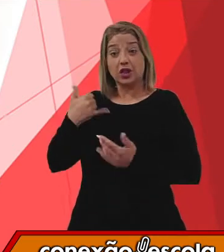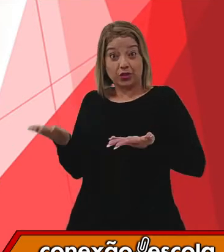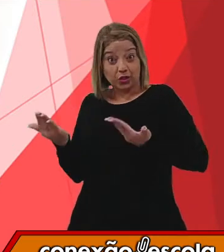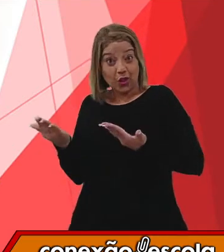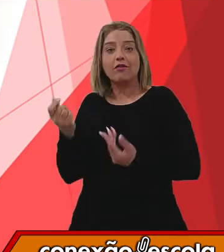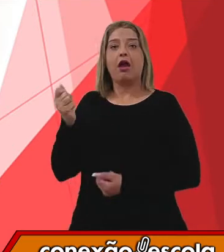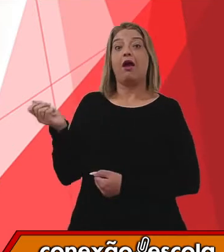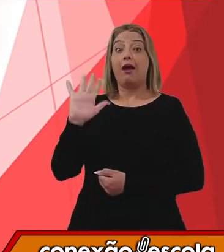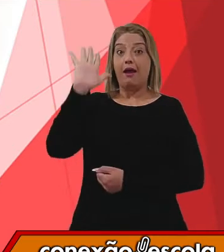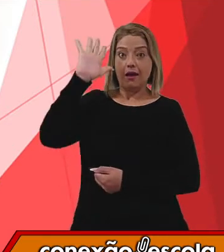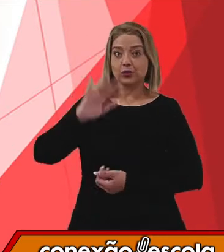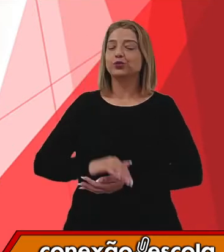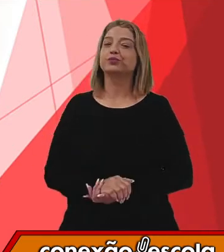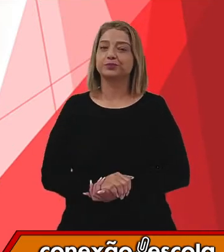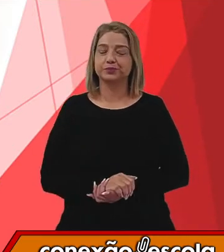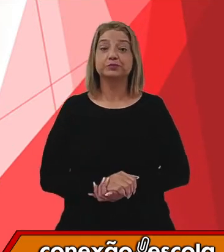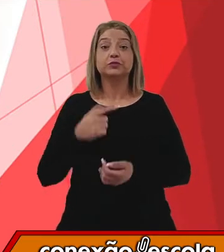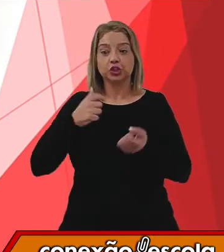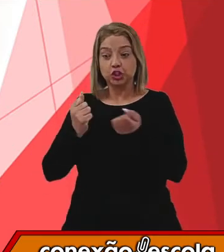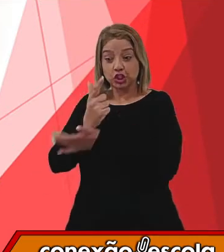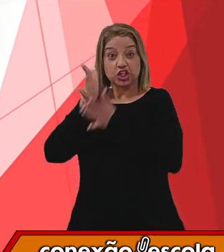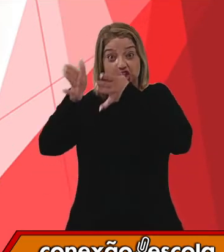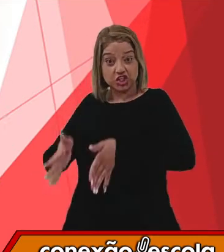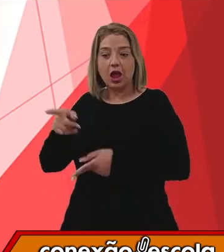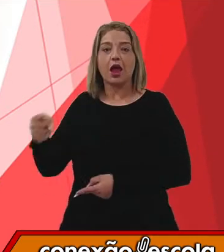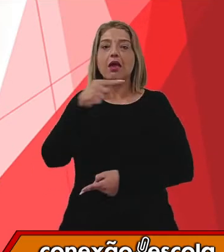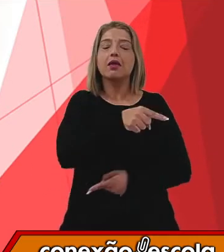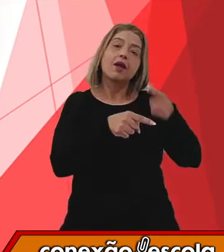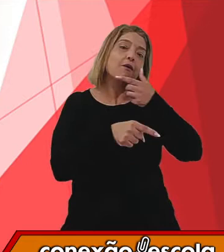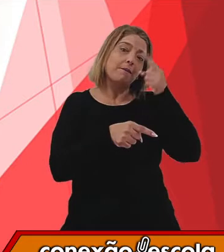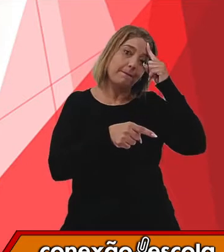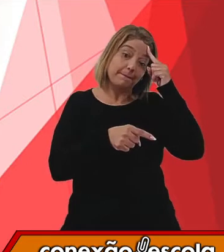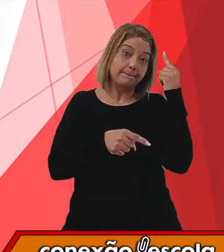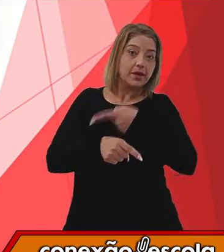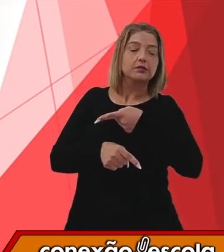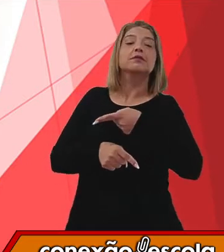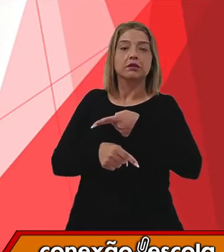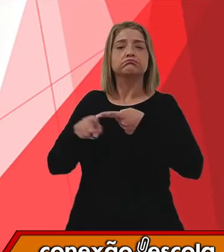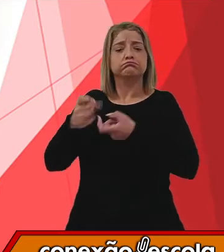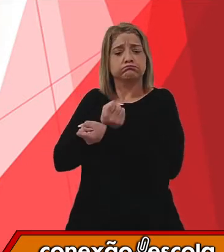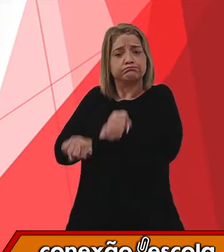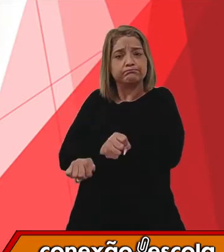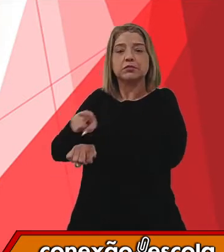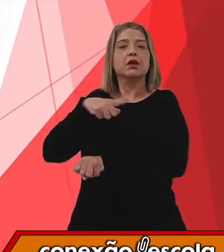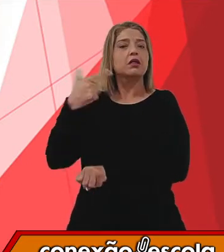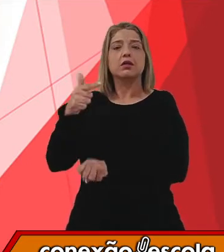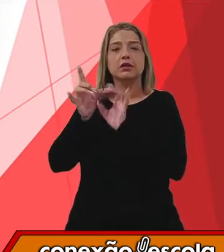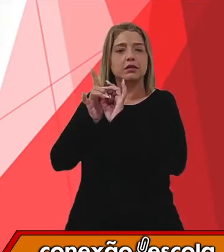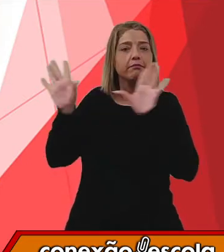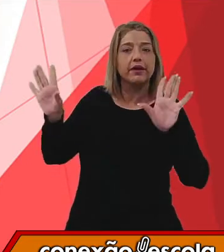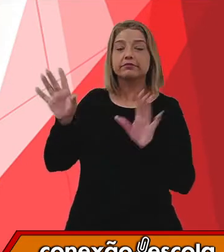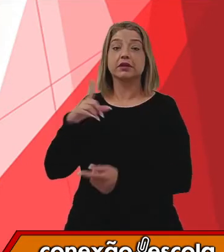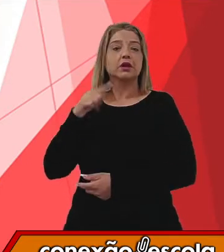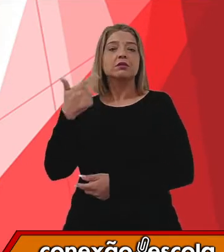caro custava. Depois da compra, o escravo passava a ser propriedade do seu dono. Deixava de ter liberdade,